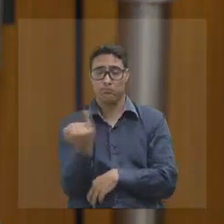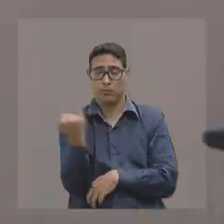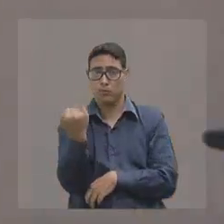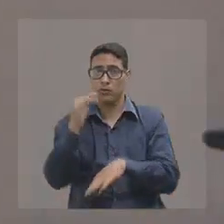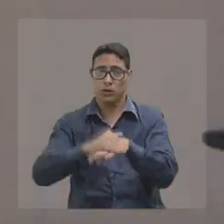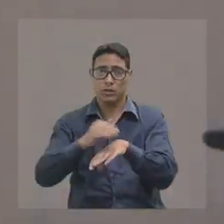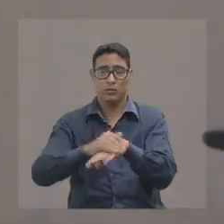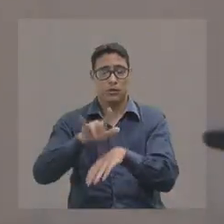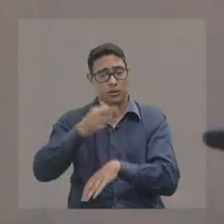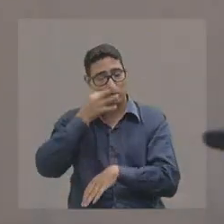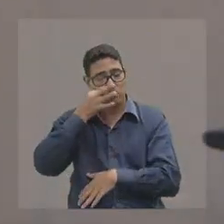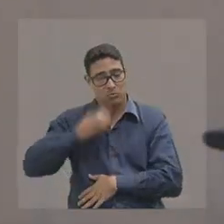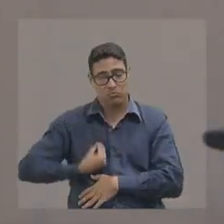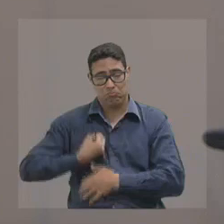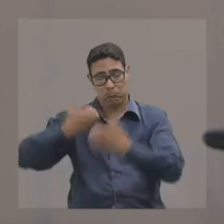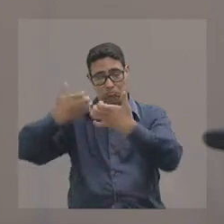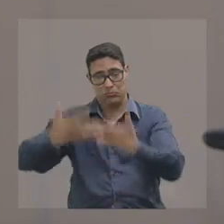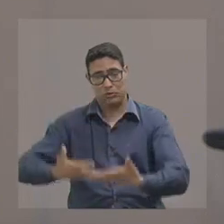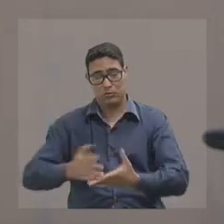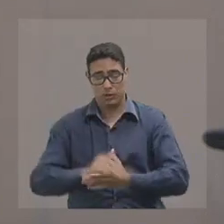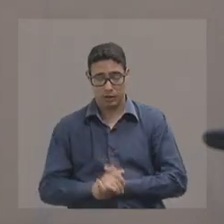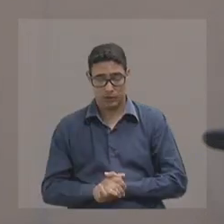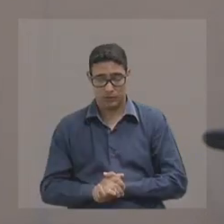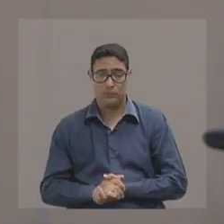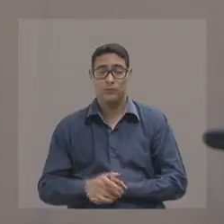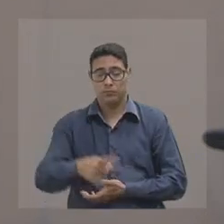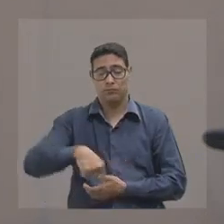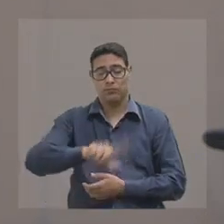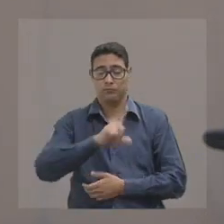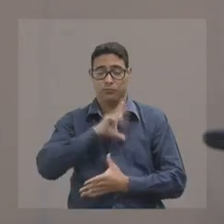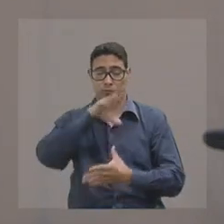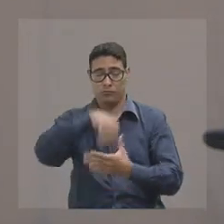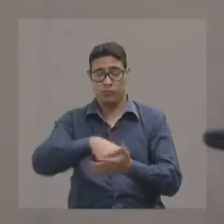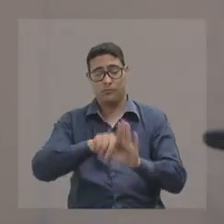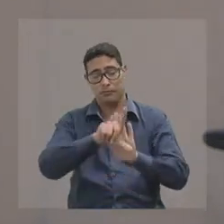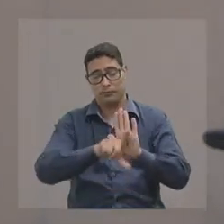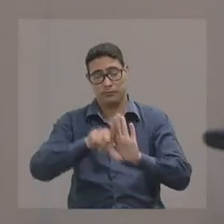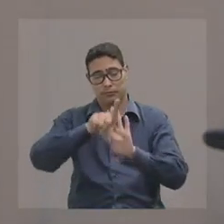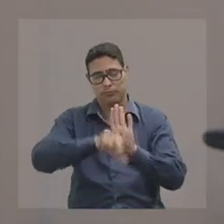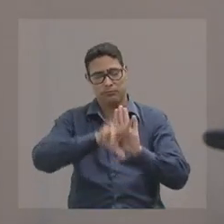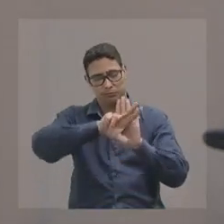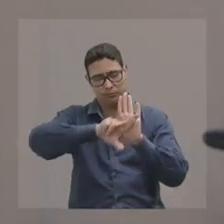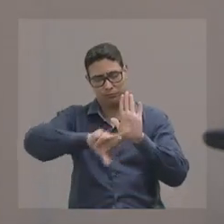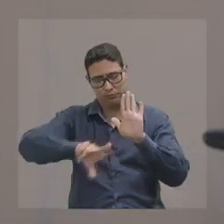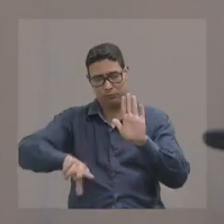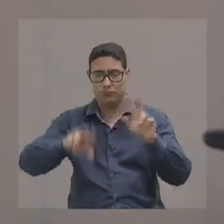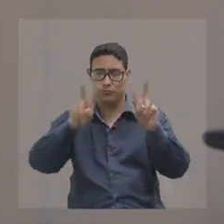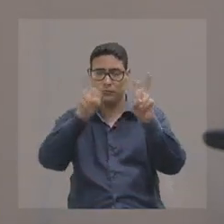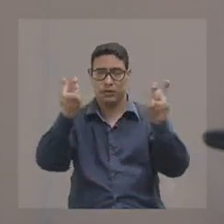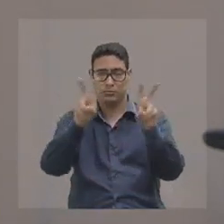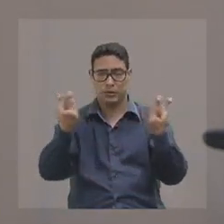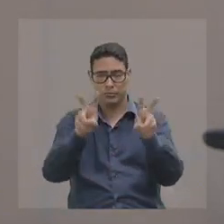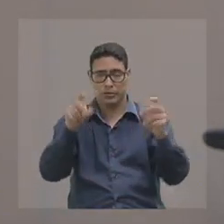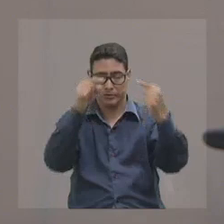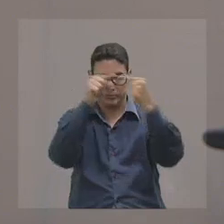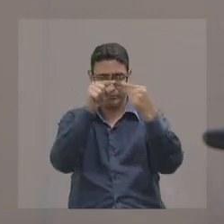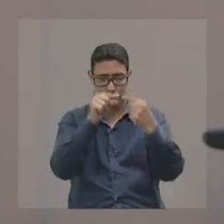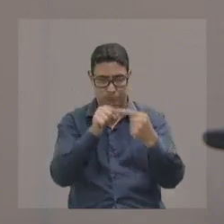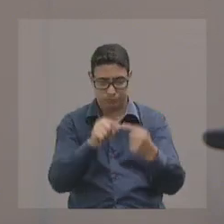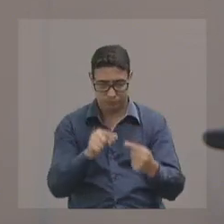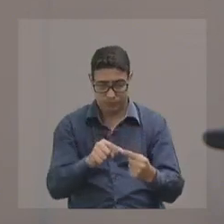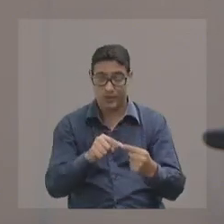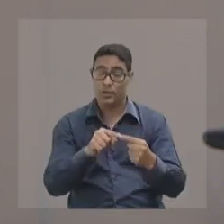sua presença nós temos dentro do licenciamento diversos temas que são correlatos eles não são